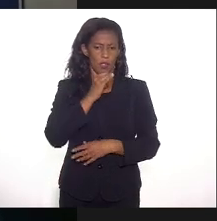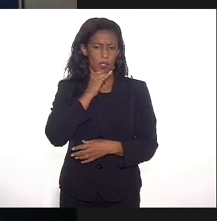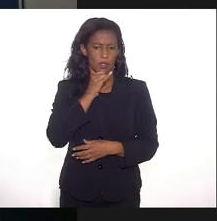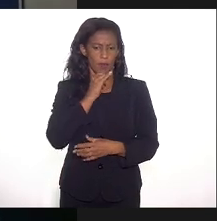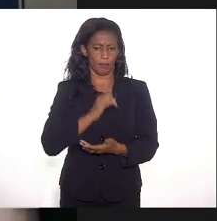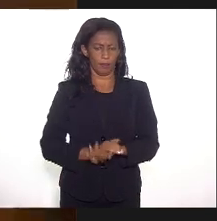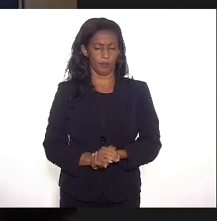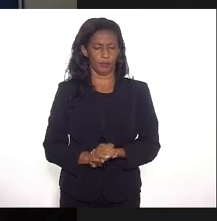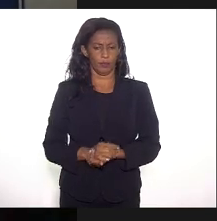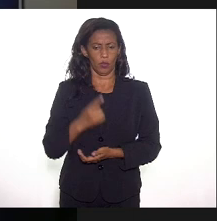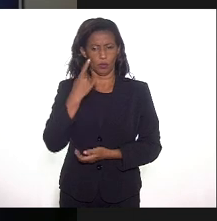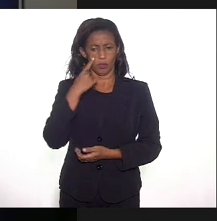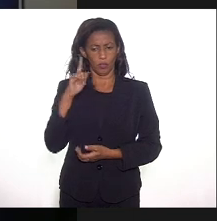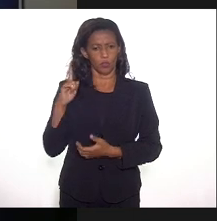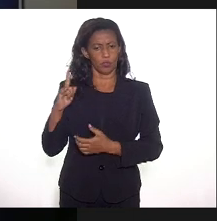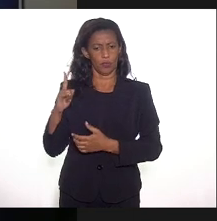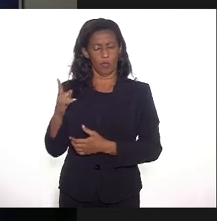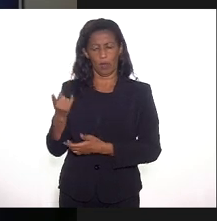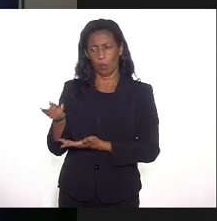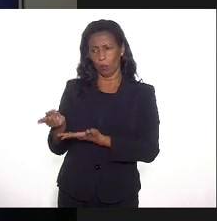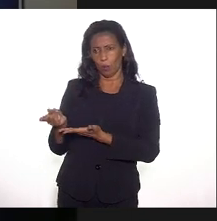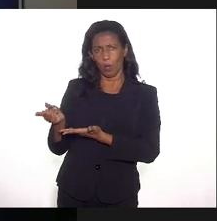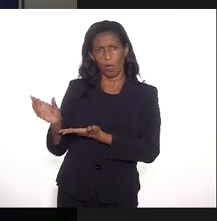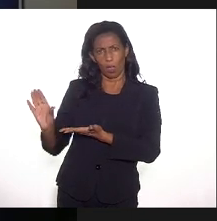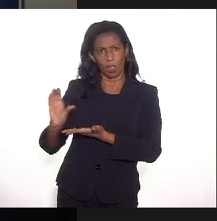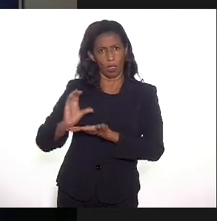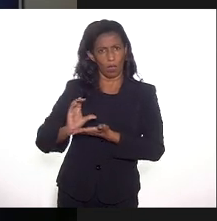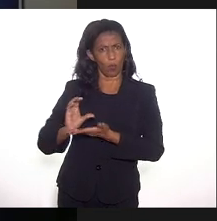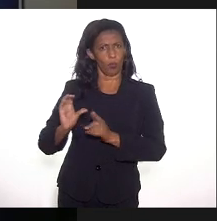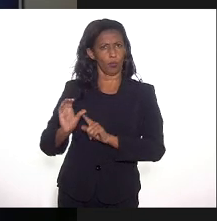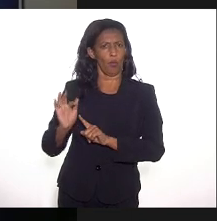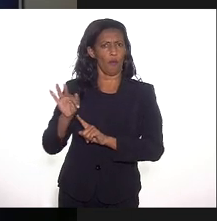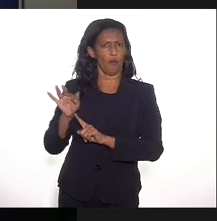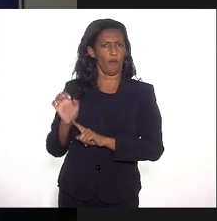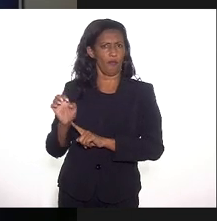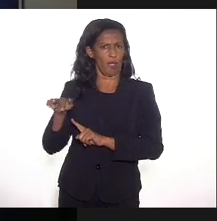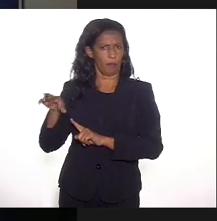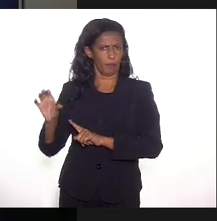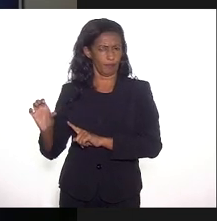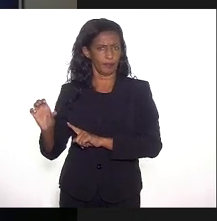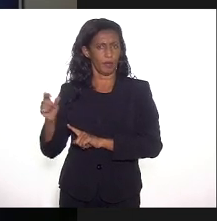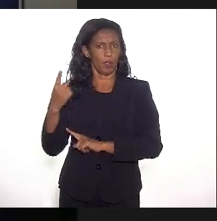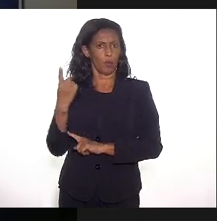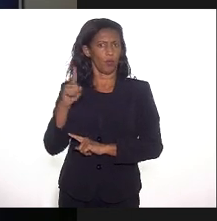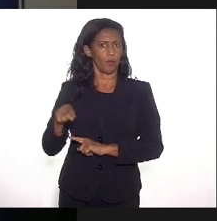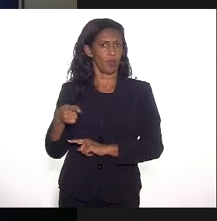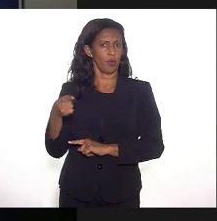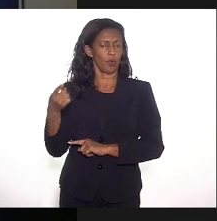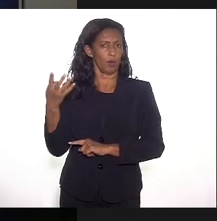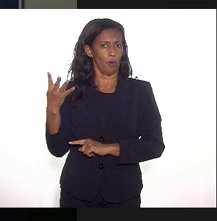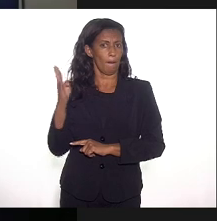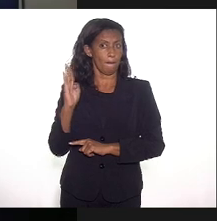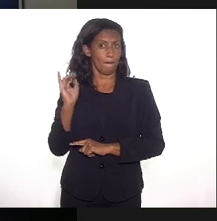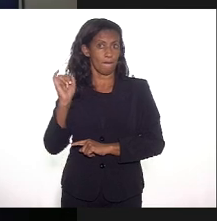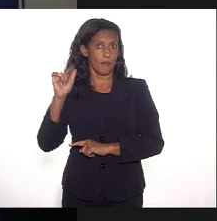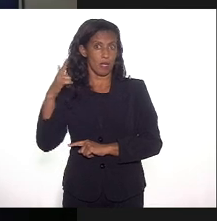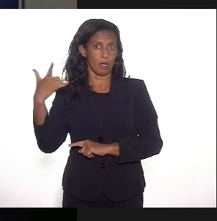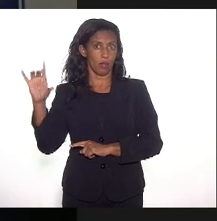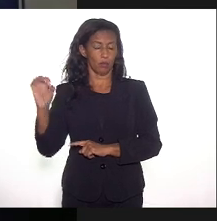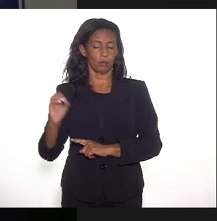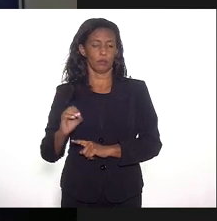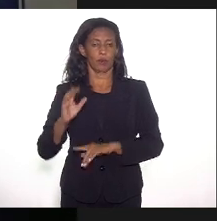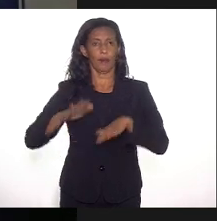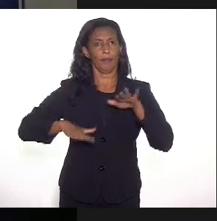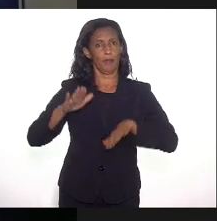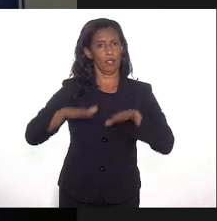a gente vê os recursos relacionados ao FECP, são 1,47 bilhão. A